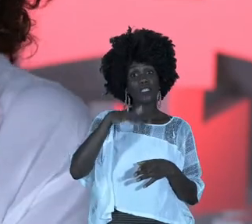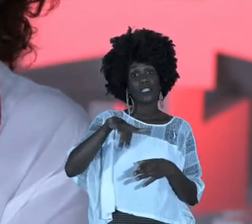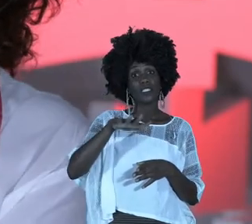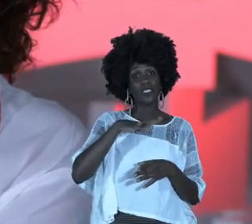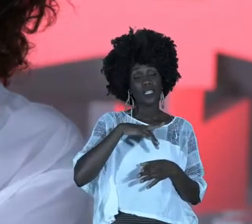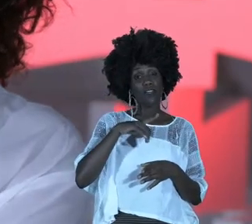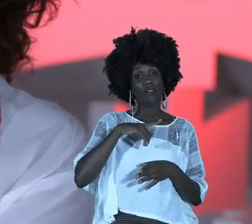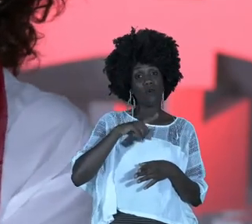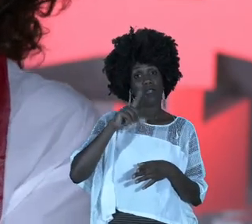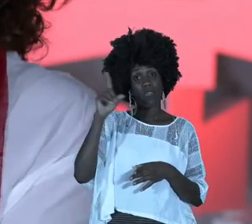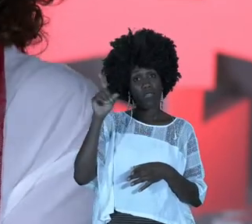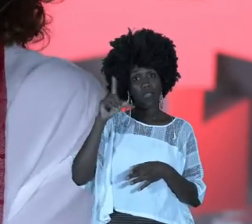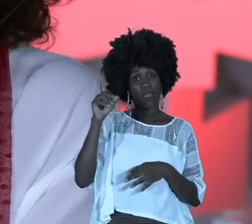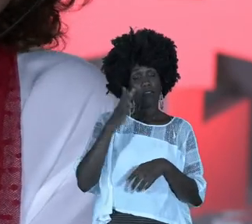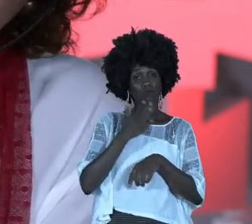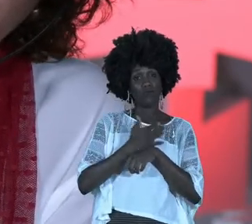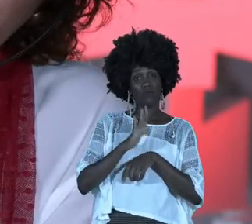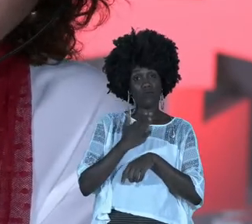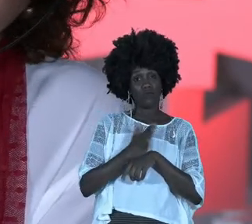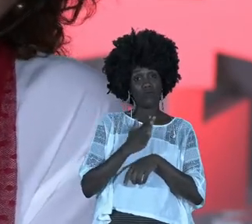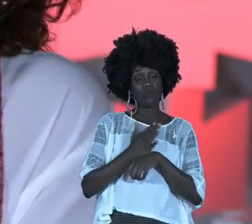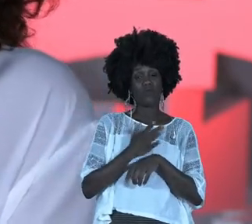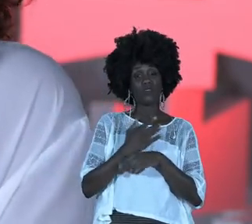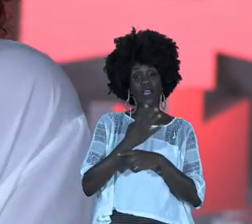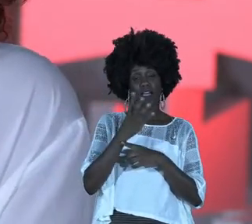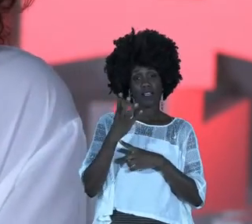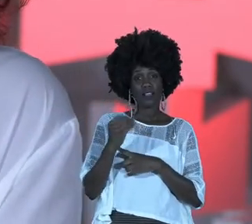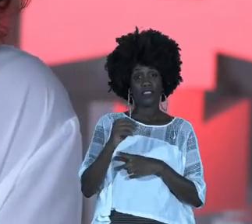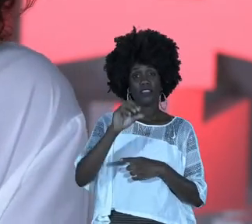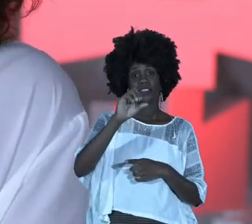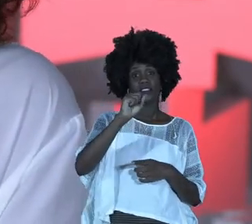residência artística lá na Sacatá, porque